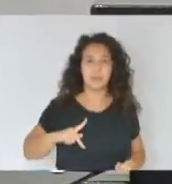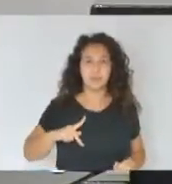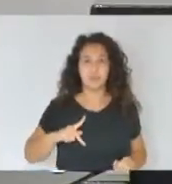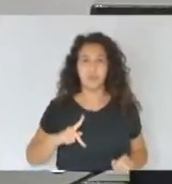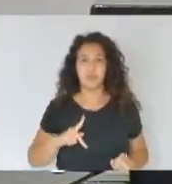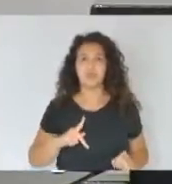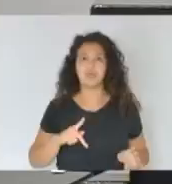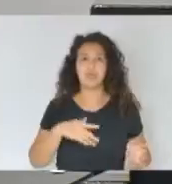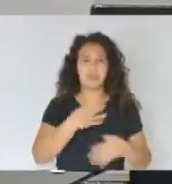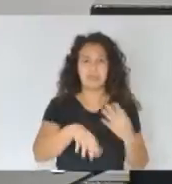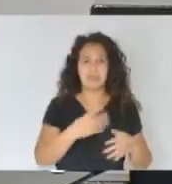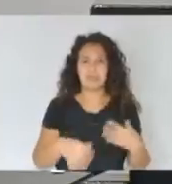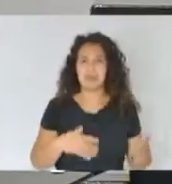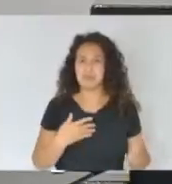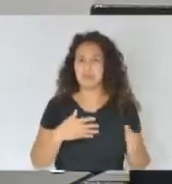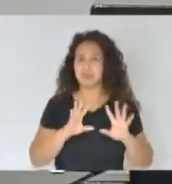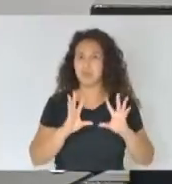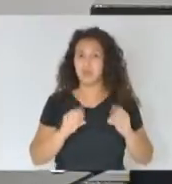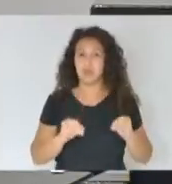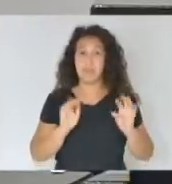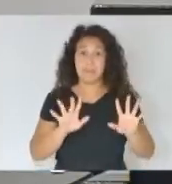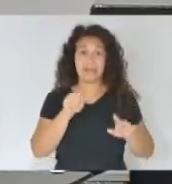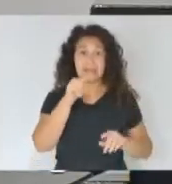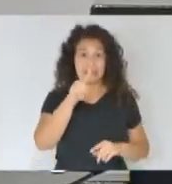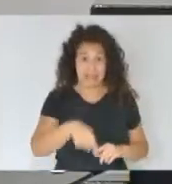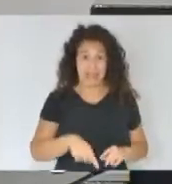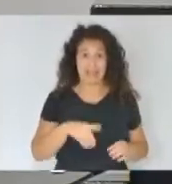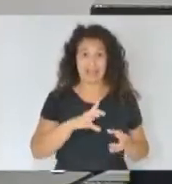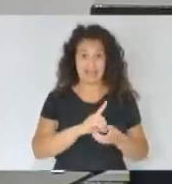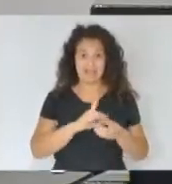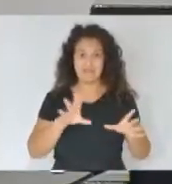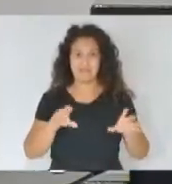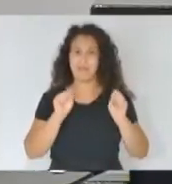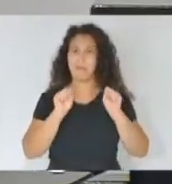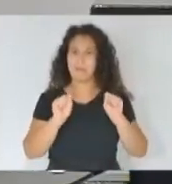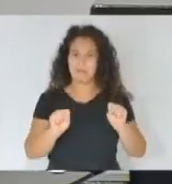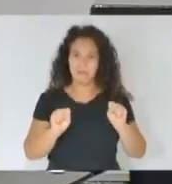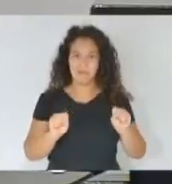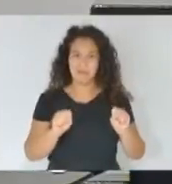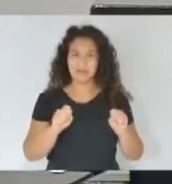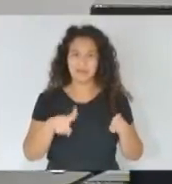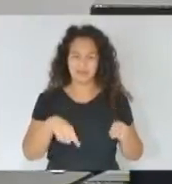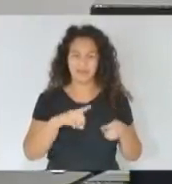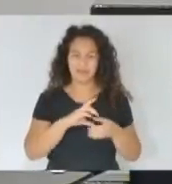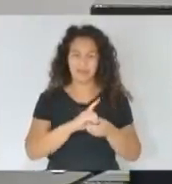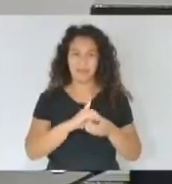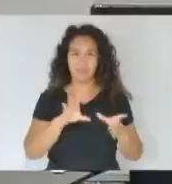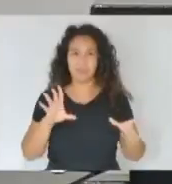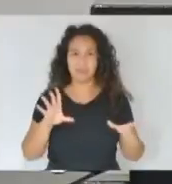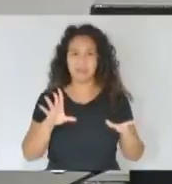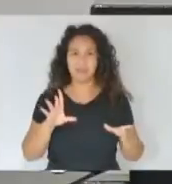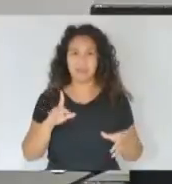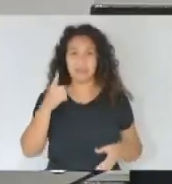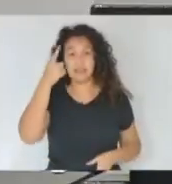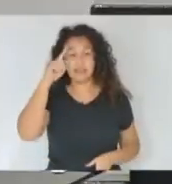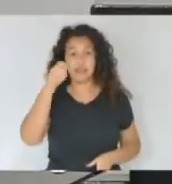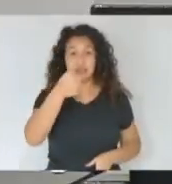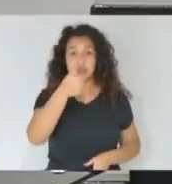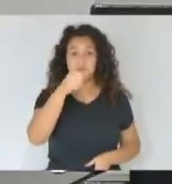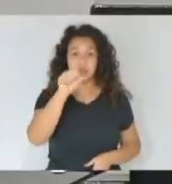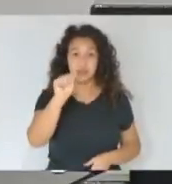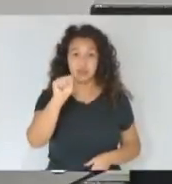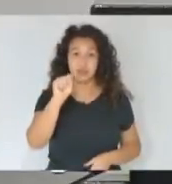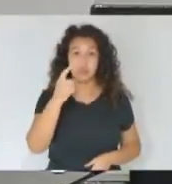Mas isso é democracia. Isso pode, isso é democracia. Né? Dia 18, olha